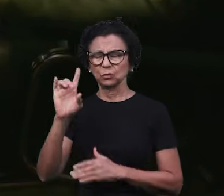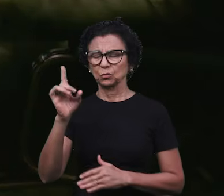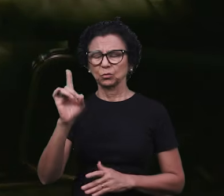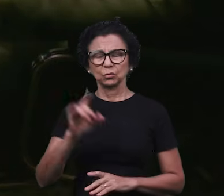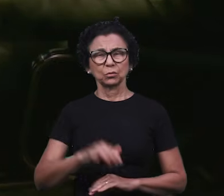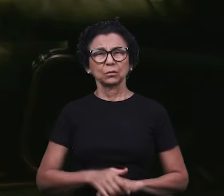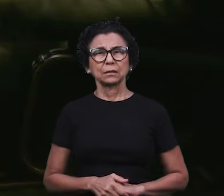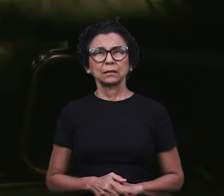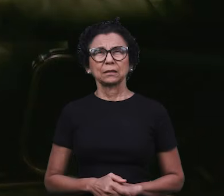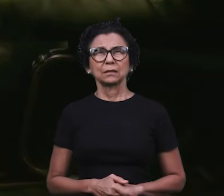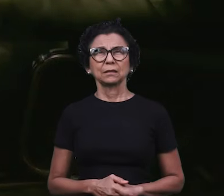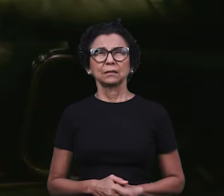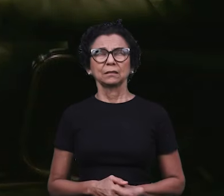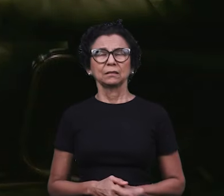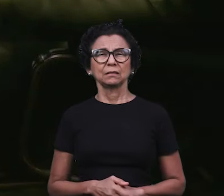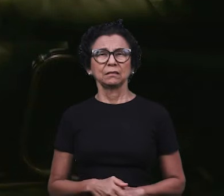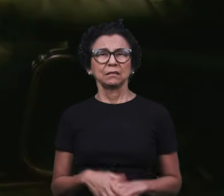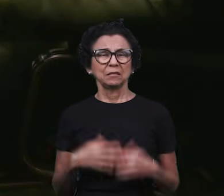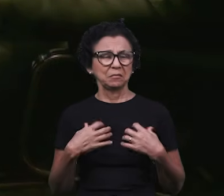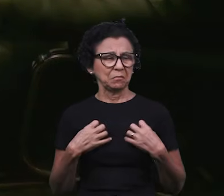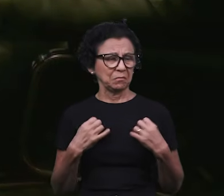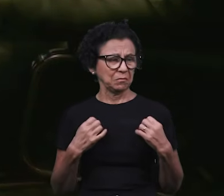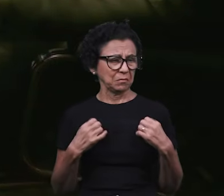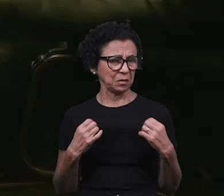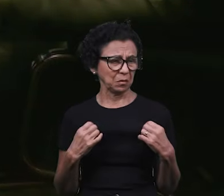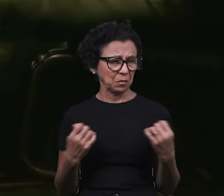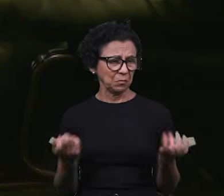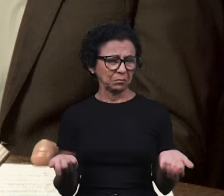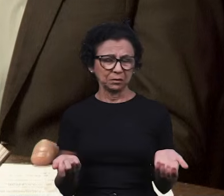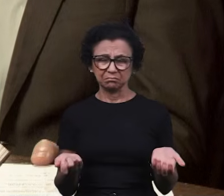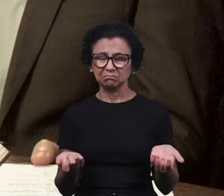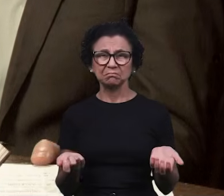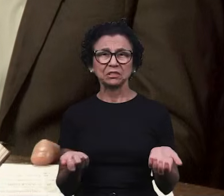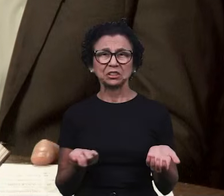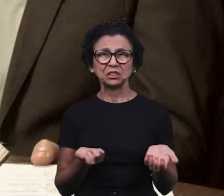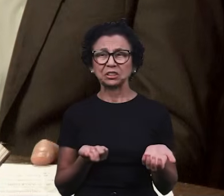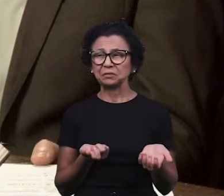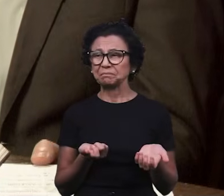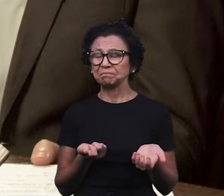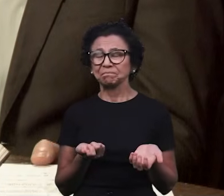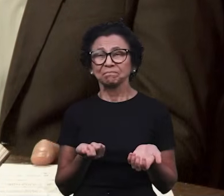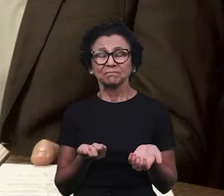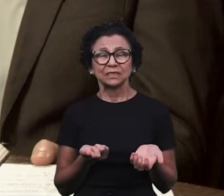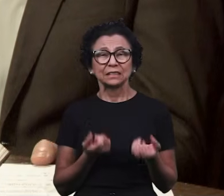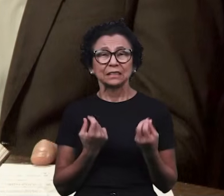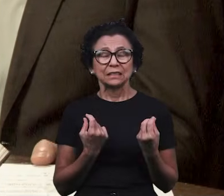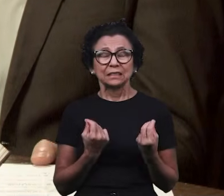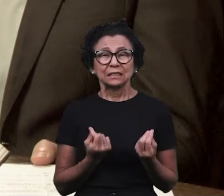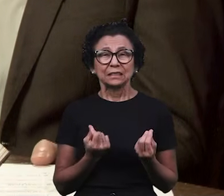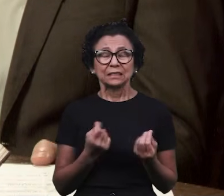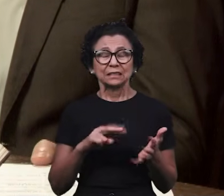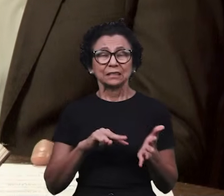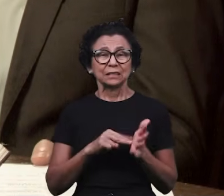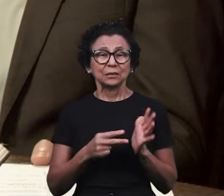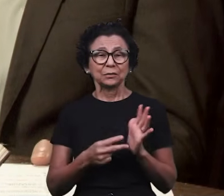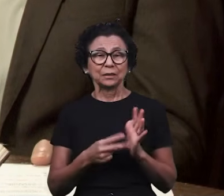roupa de mendigo, que é o que nós somos, diante desse Deus rico, maravilhoso, poderoso. É a